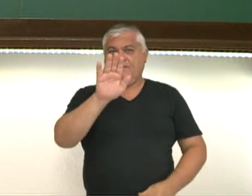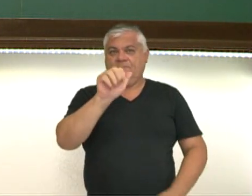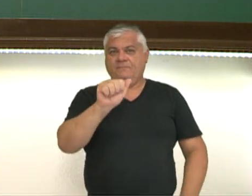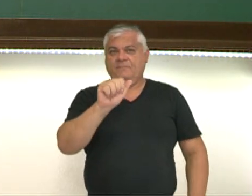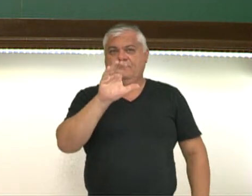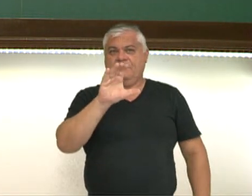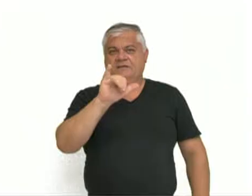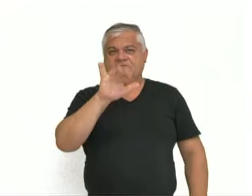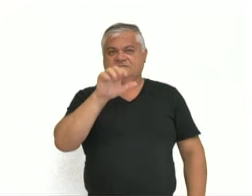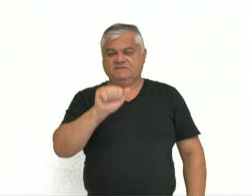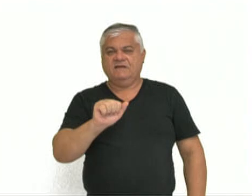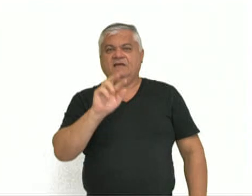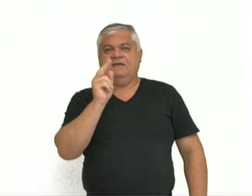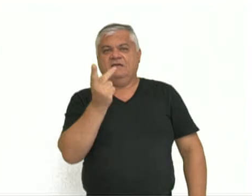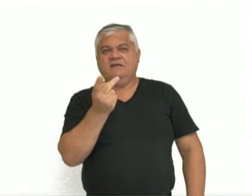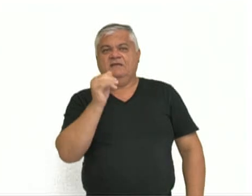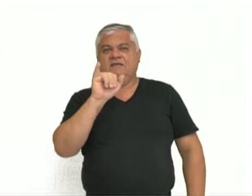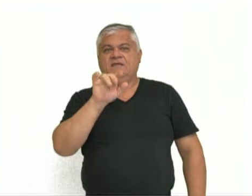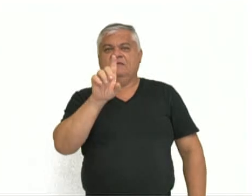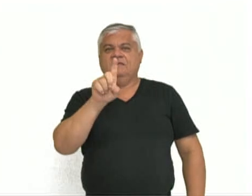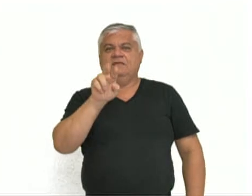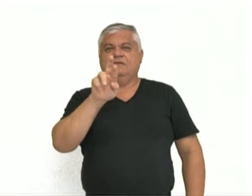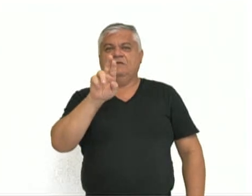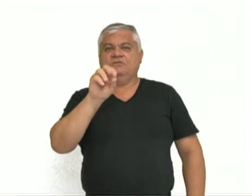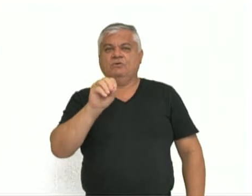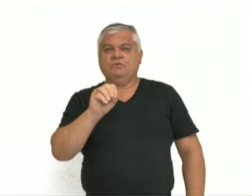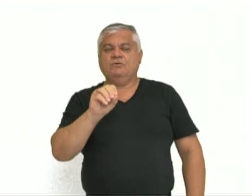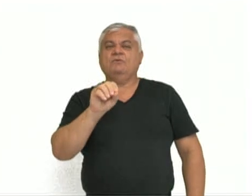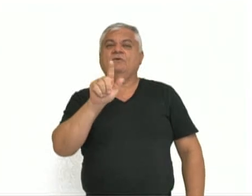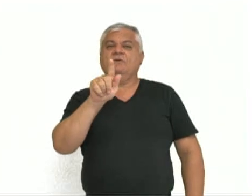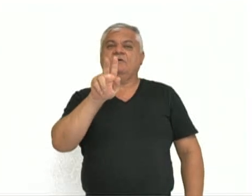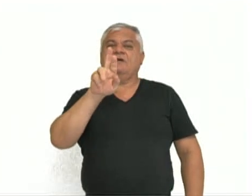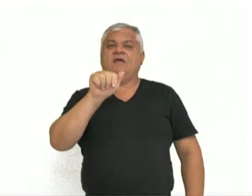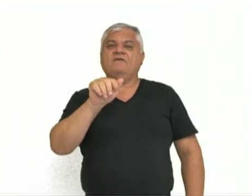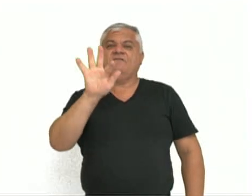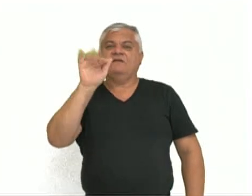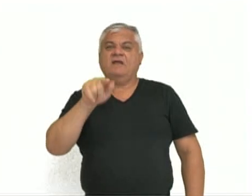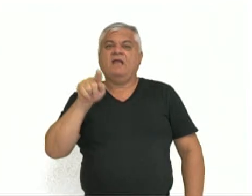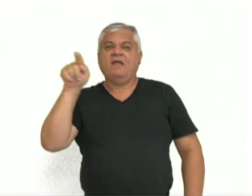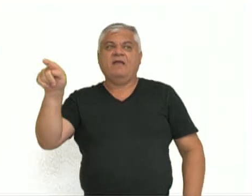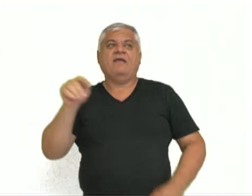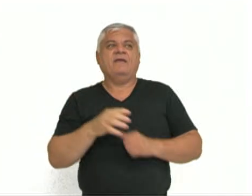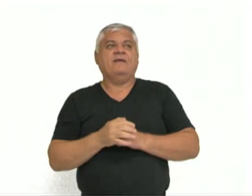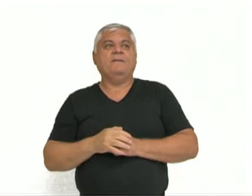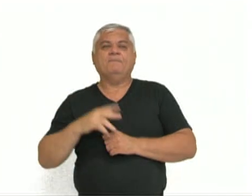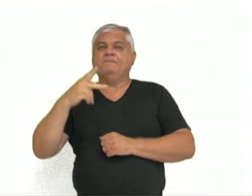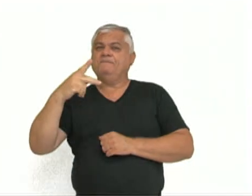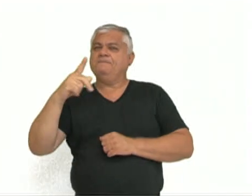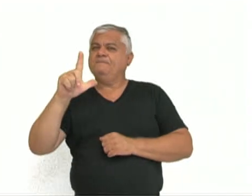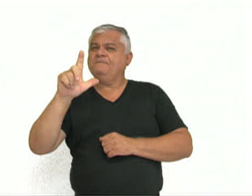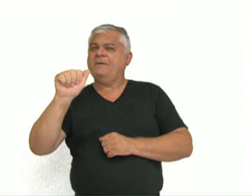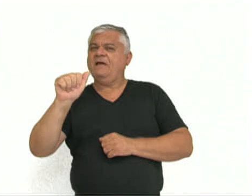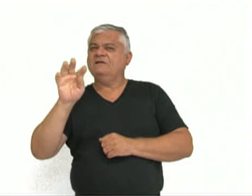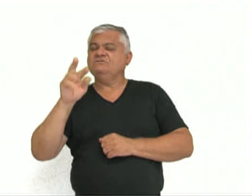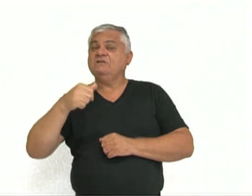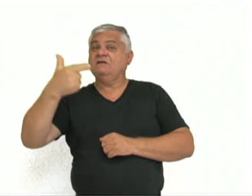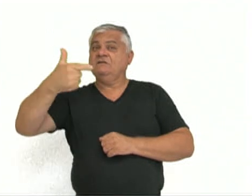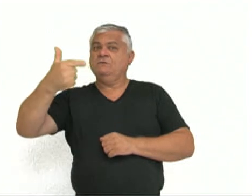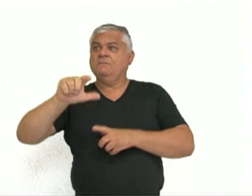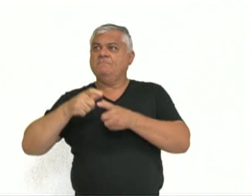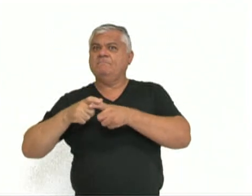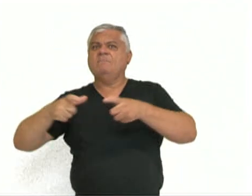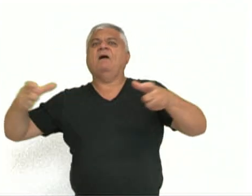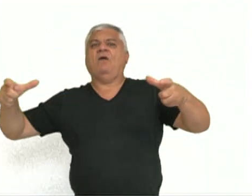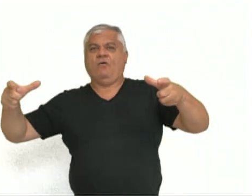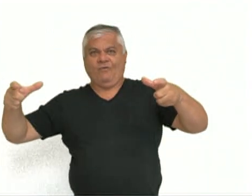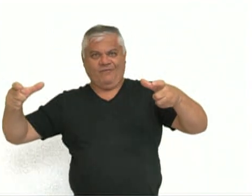bacias hidrográficas. Olha a nossa bacia hidrográfica mais importante aí, ó. A Bacia Platina. É a segunda maior bacia do Brasil e